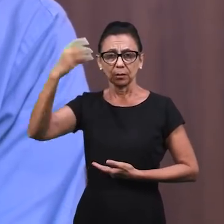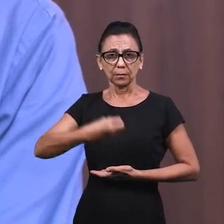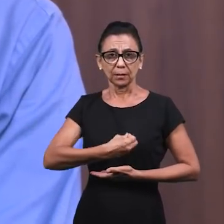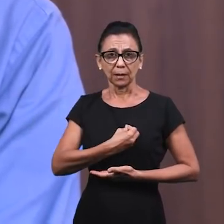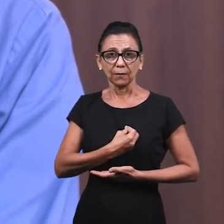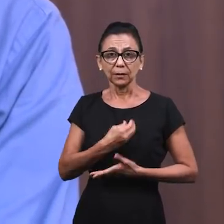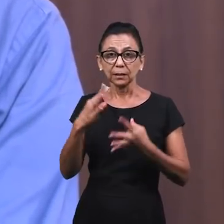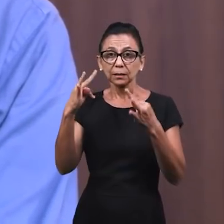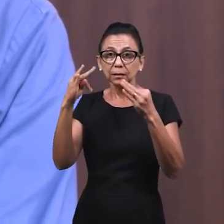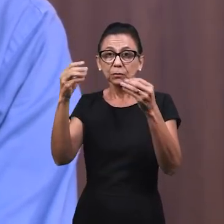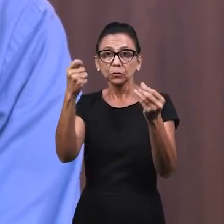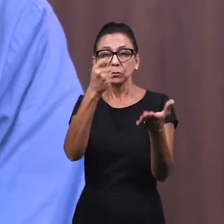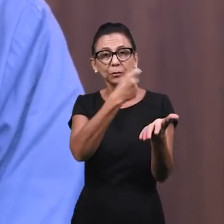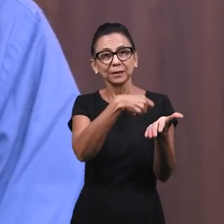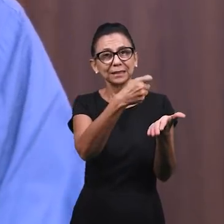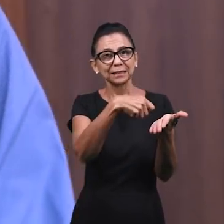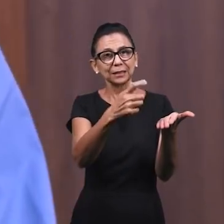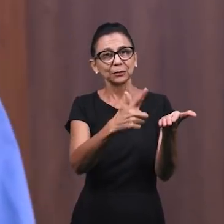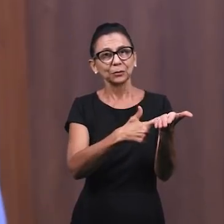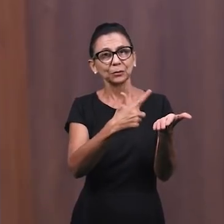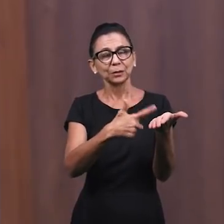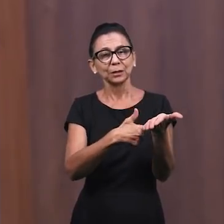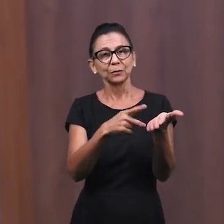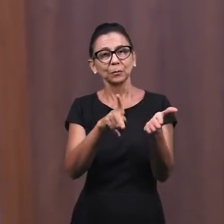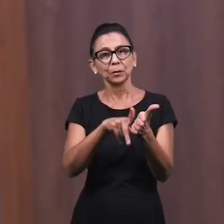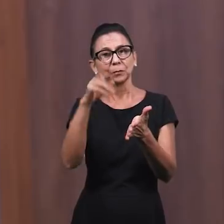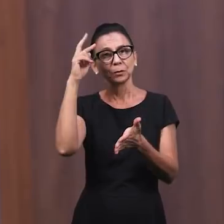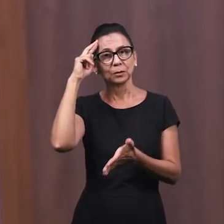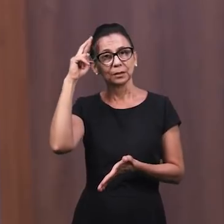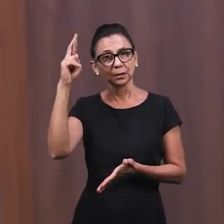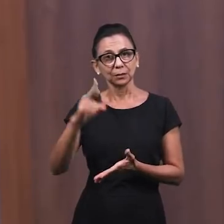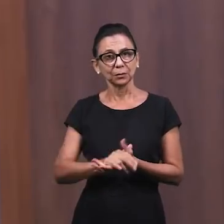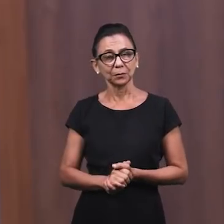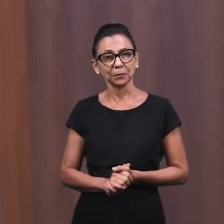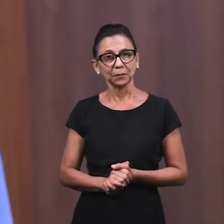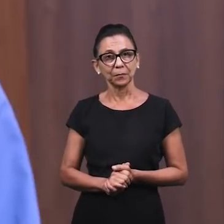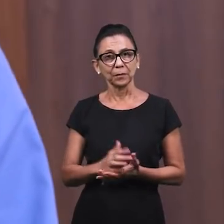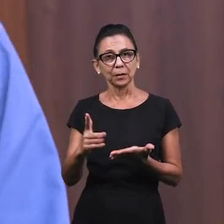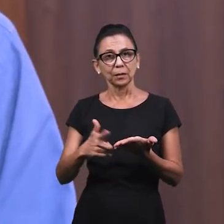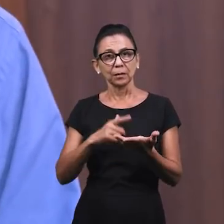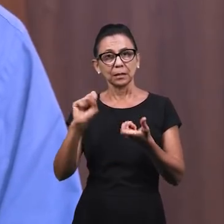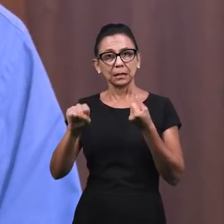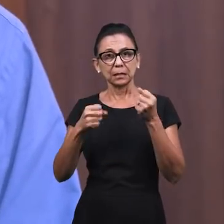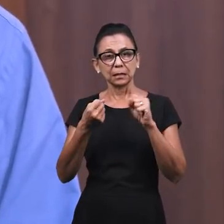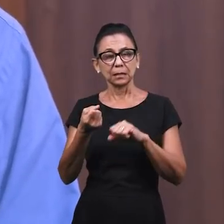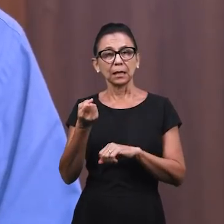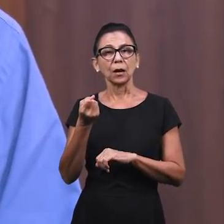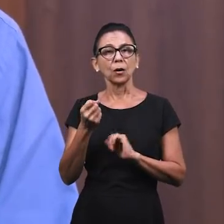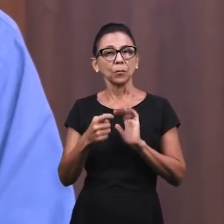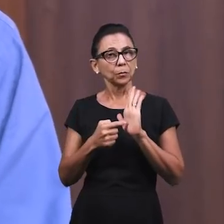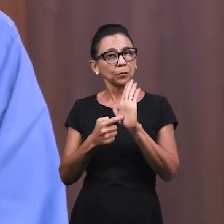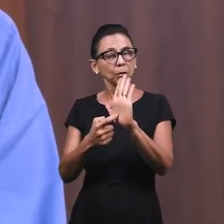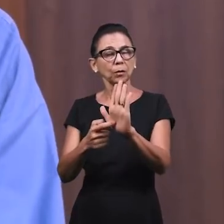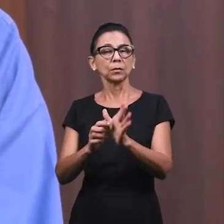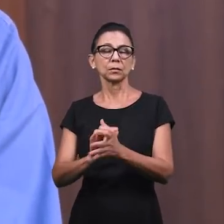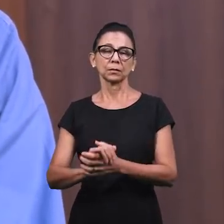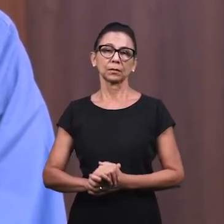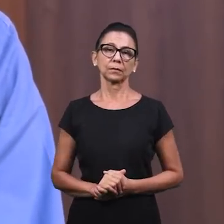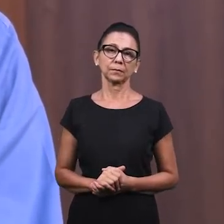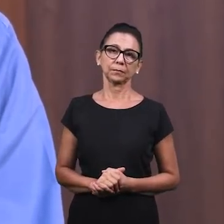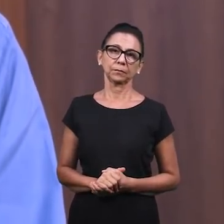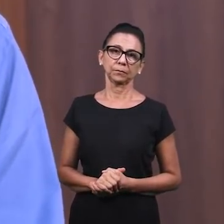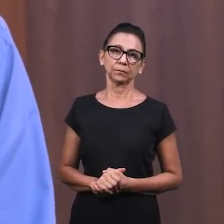tudo escrito no livro do Senhor, como disse Davi no Salmo 139. Quando meu corpo